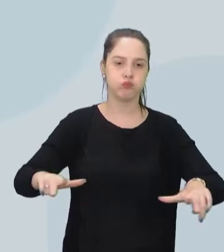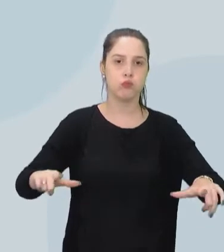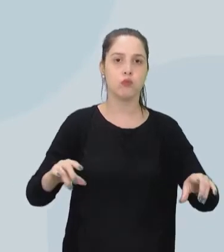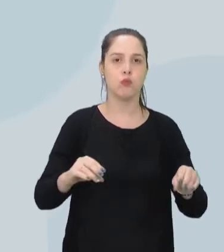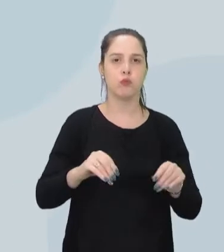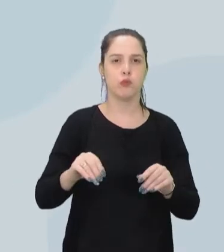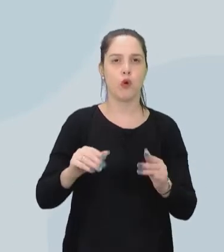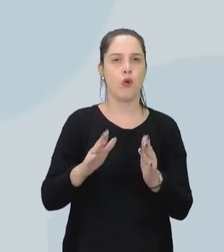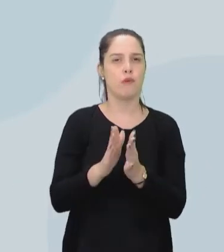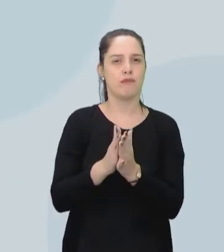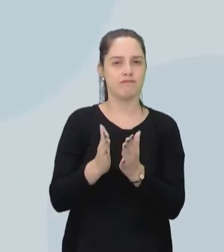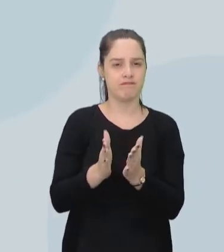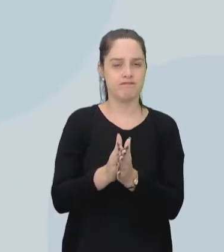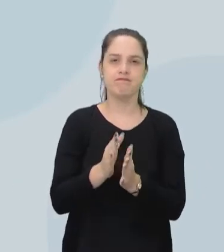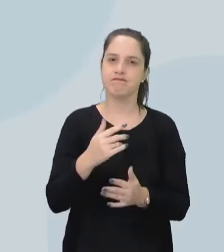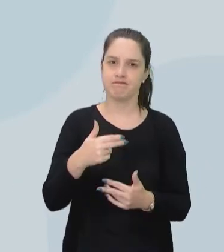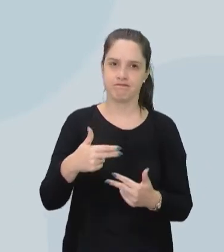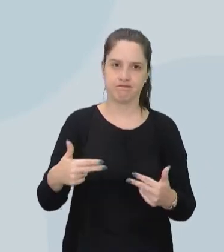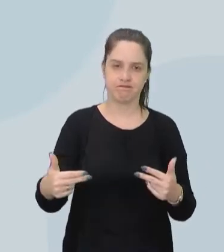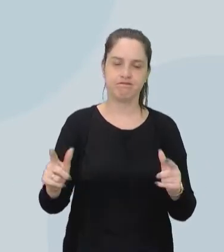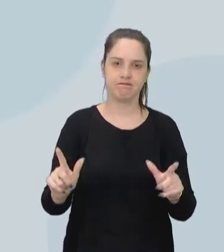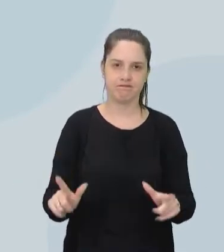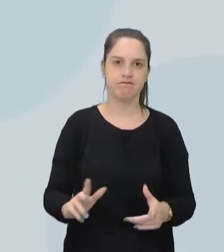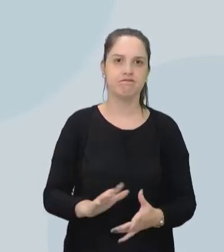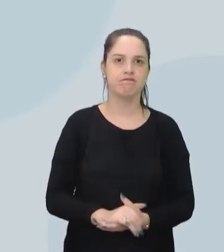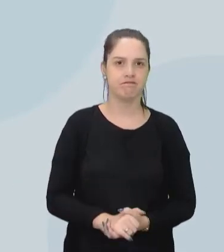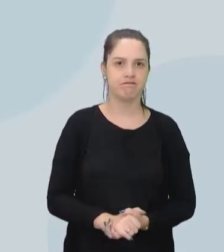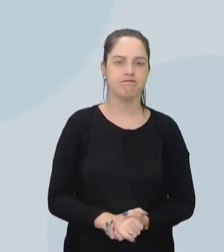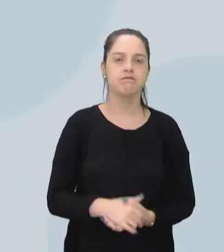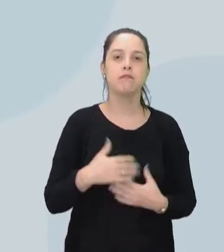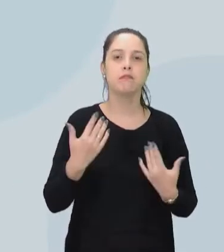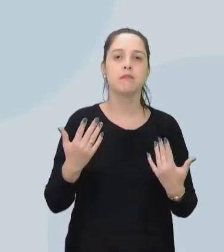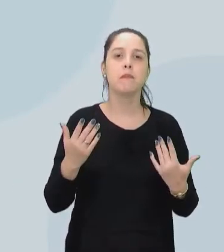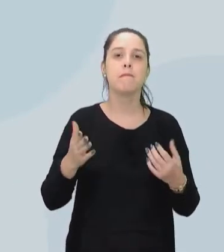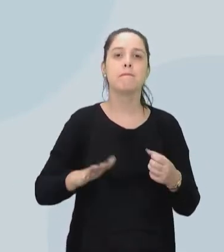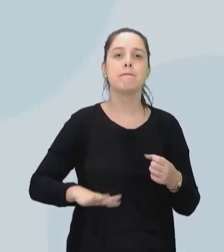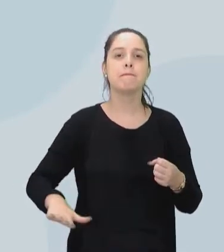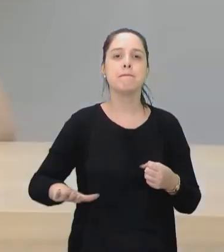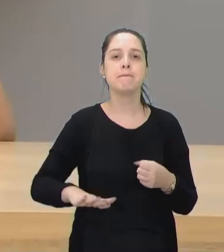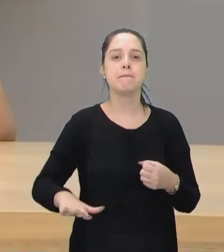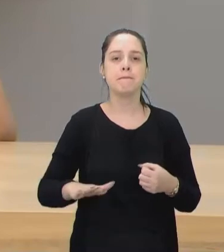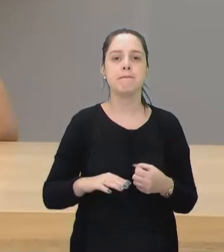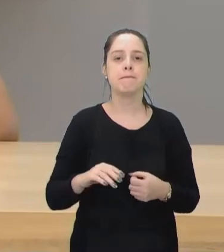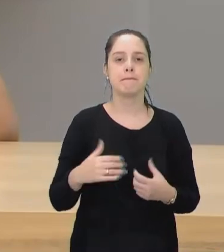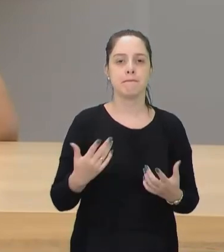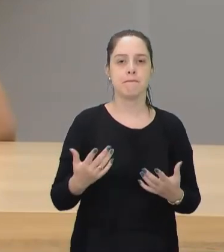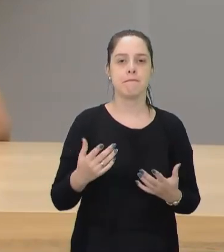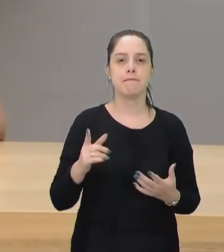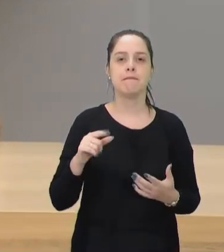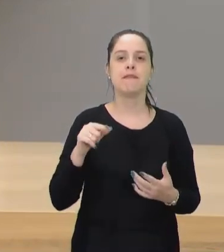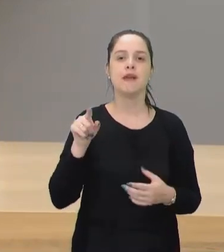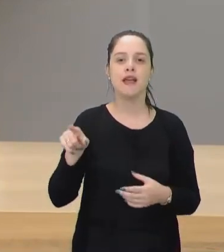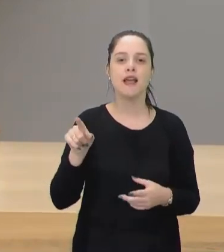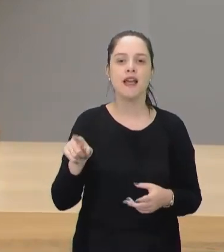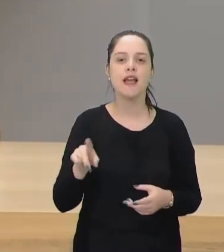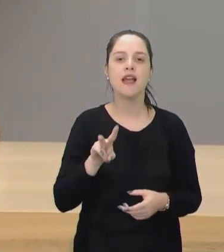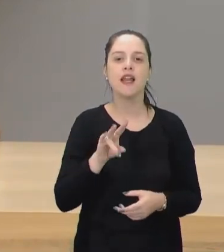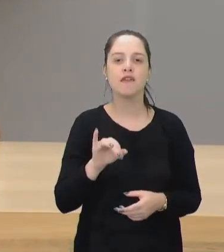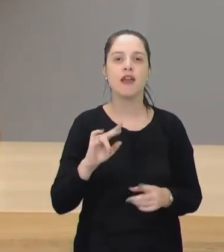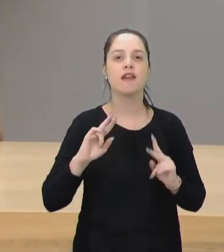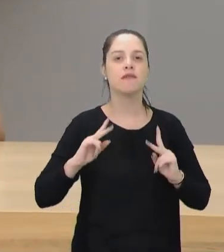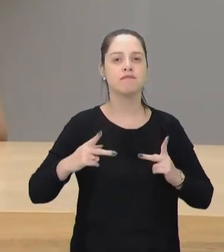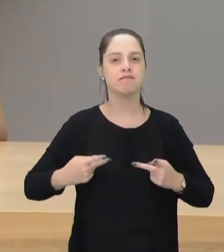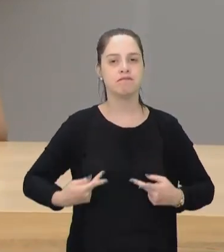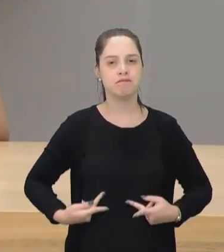solo pobre e etc. Então, basicamente, o Haxel ele vai dizer que os seres